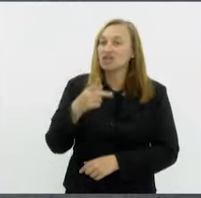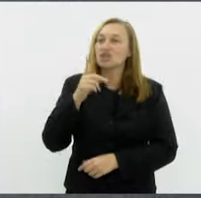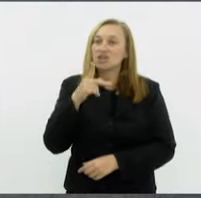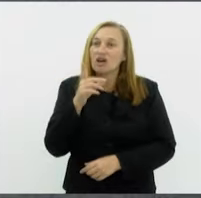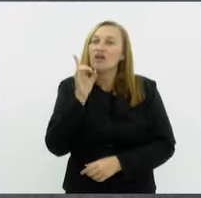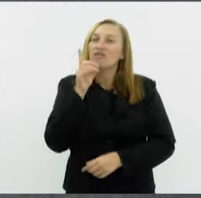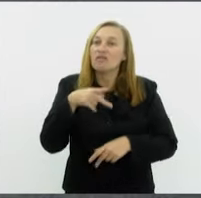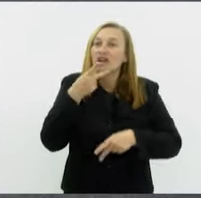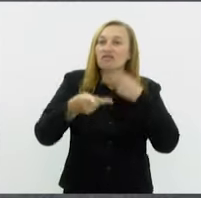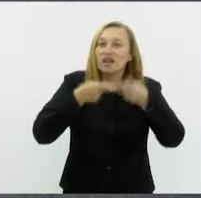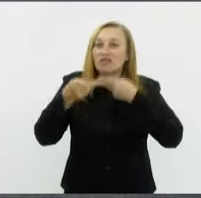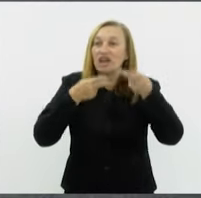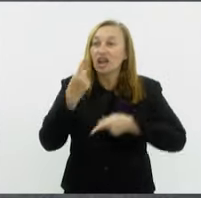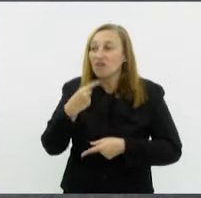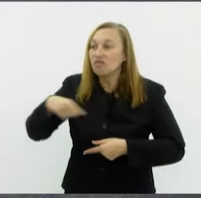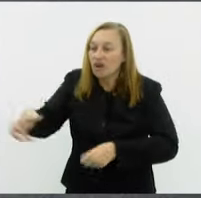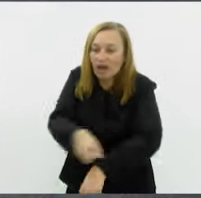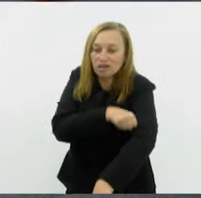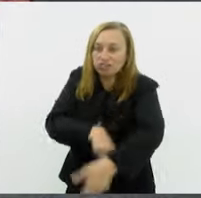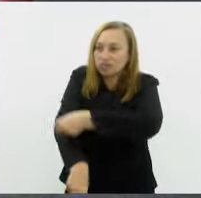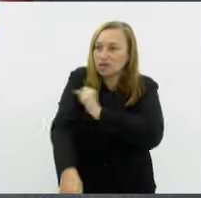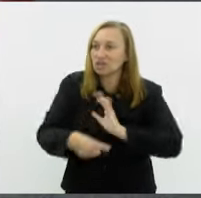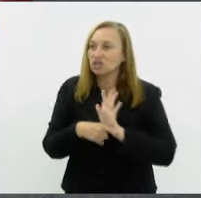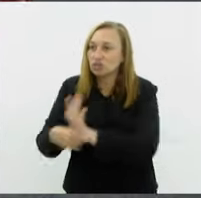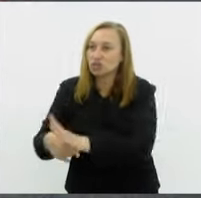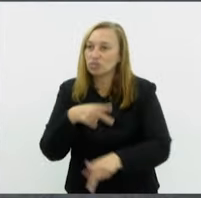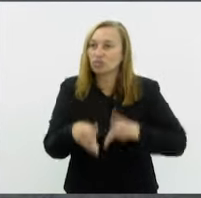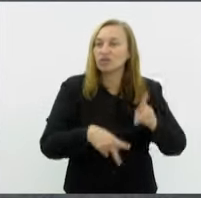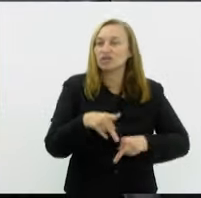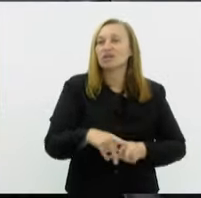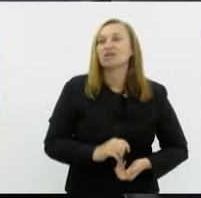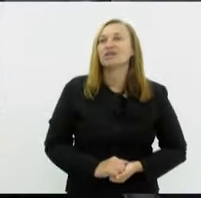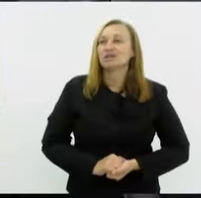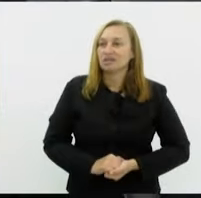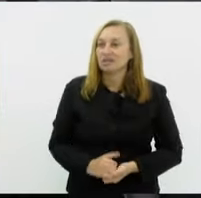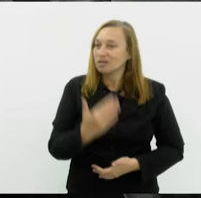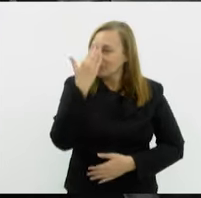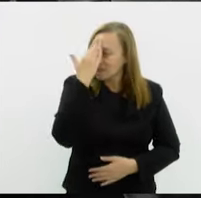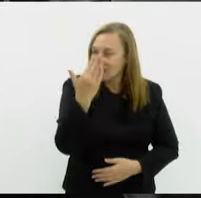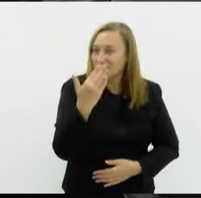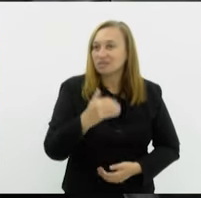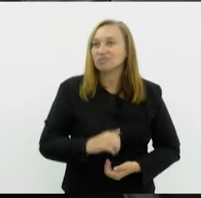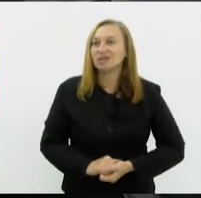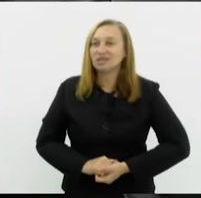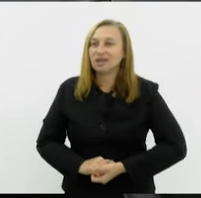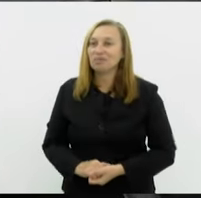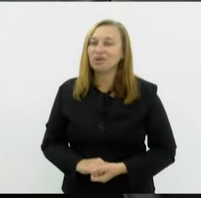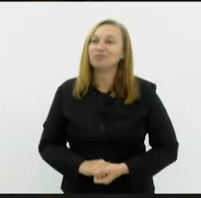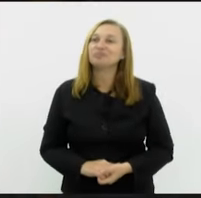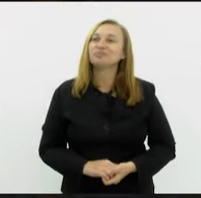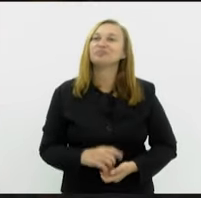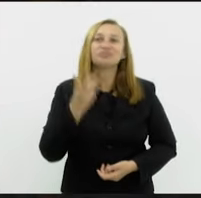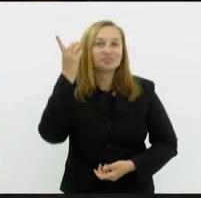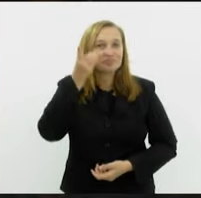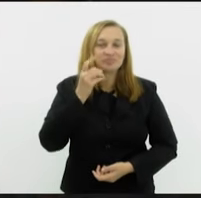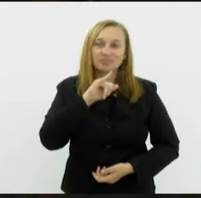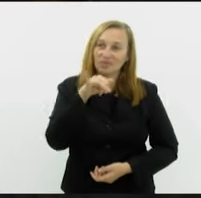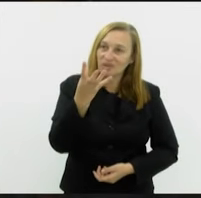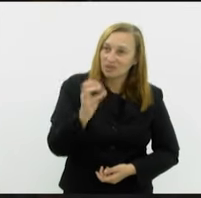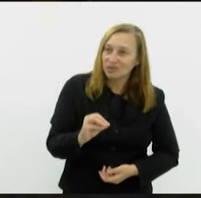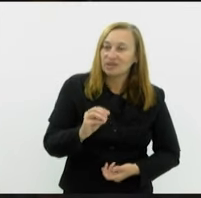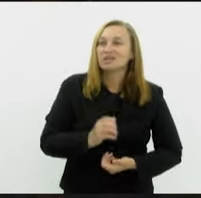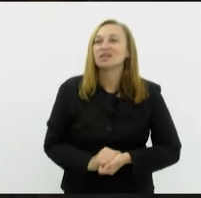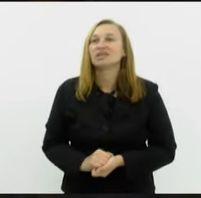lá, arregaçou as mangas e está lá ajudando aquela população. Muito obrigado, deputado Júlio Rocha.